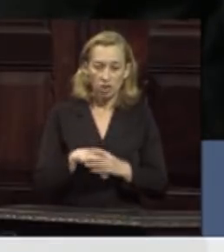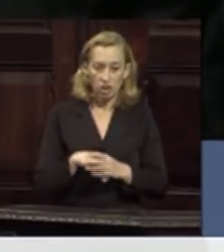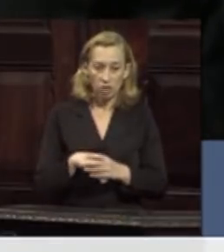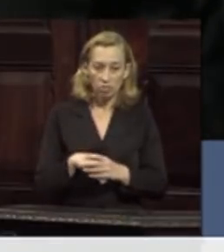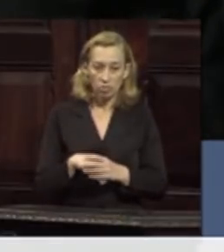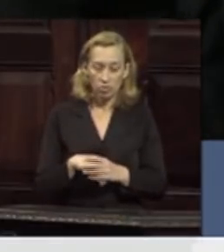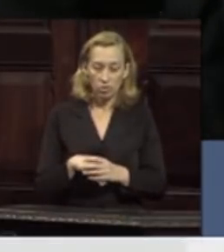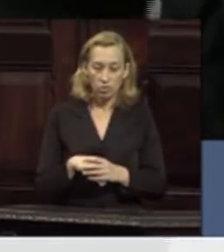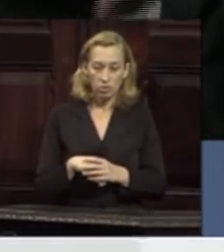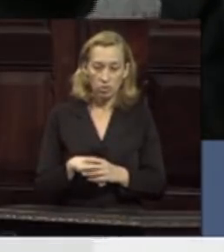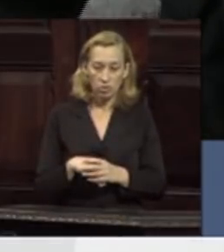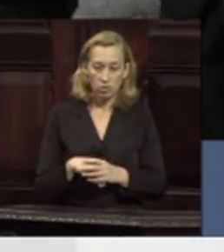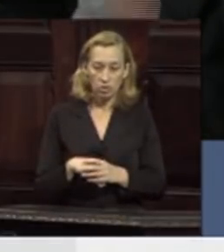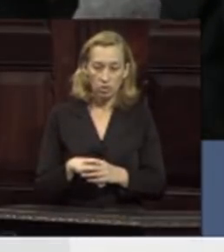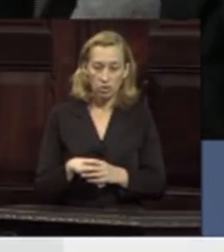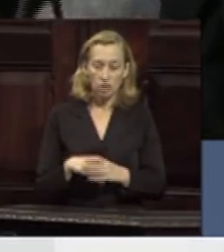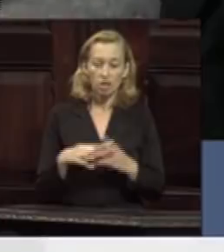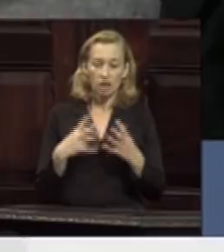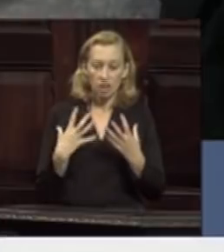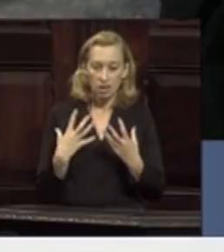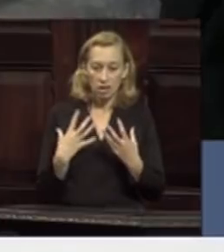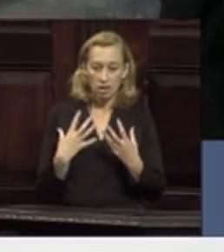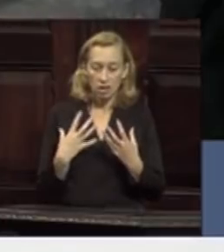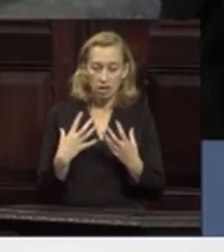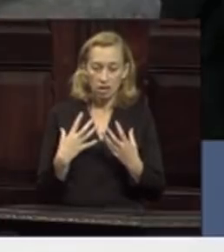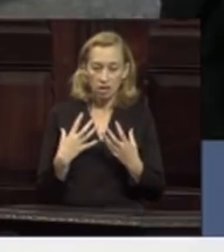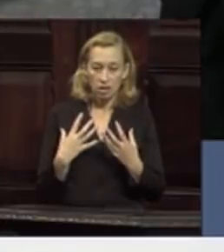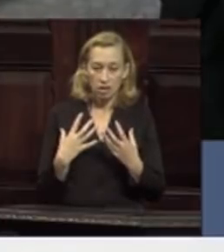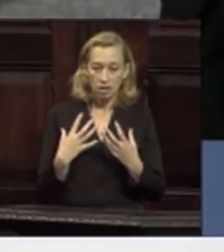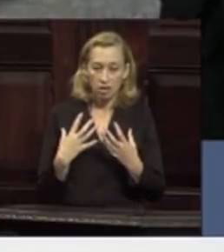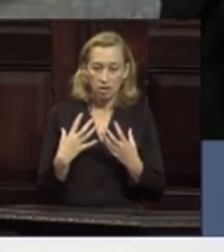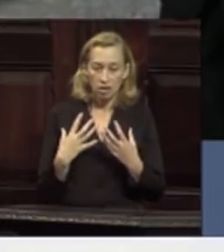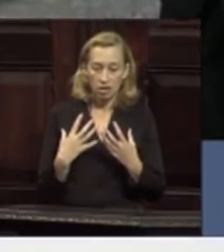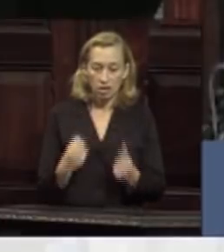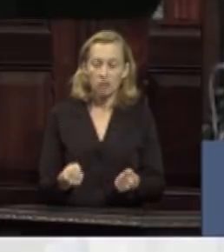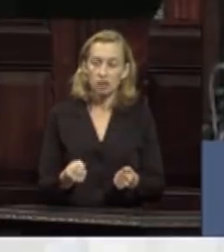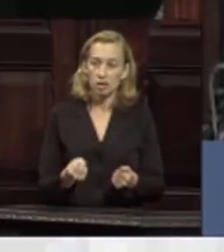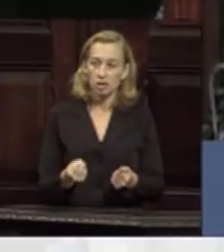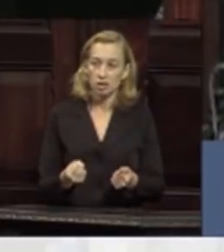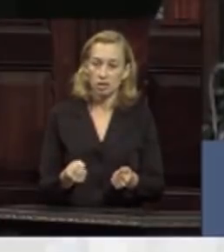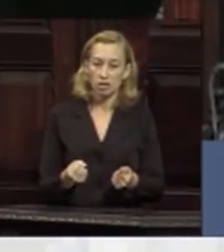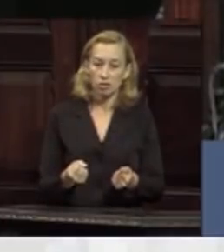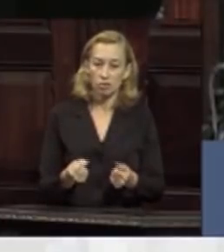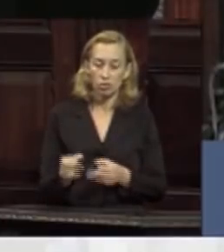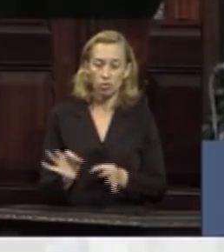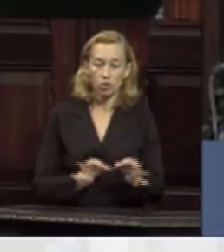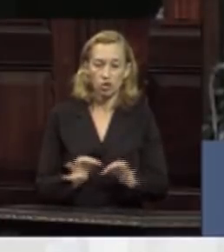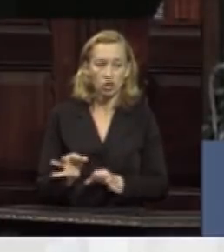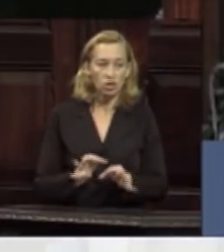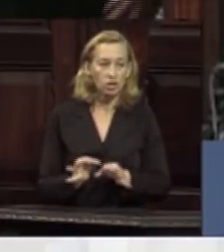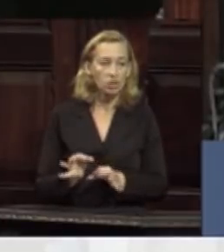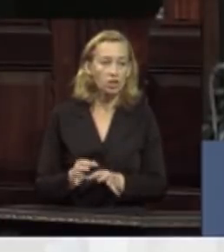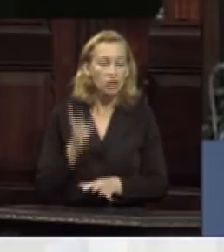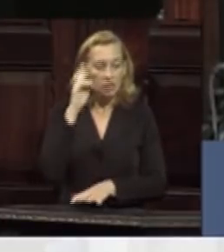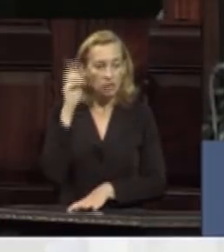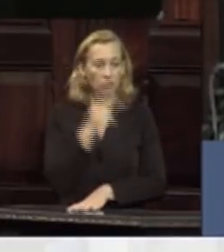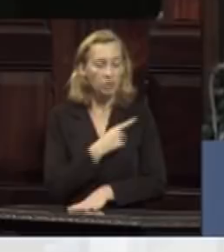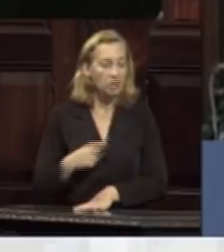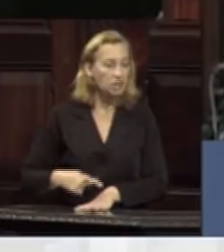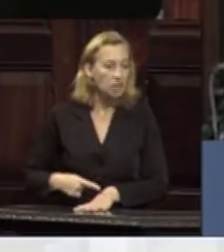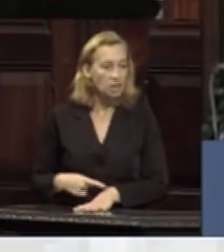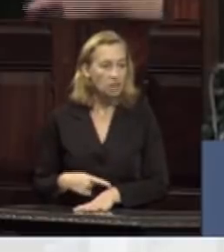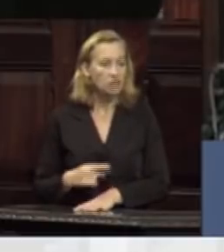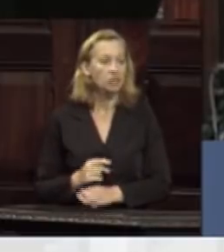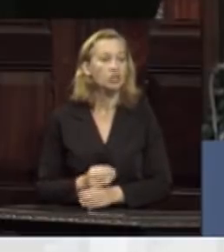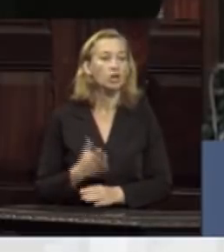entendemos que a emenda do deputado Luiz Paulo aperfeiçoou mesmo. Nosso voto é sim. Deputado Flávio Serafini. Senhor presidente, a bancada do PSOL